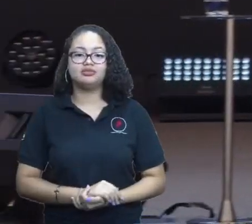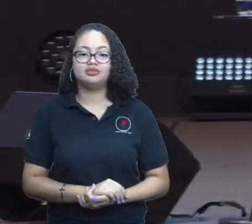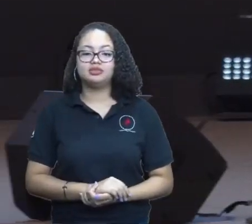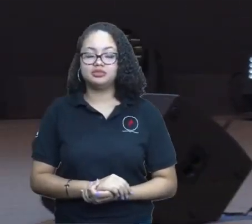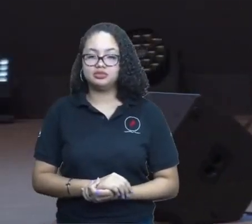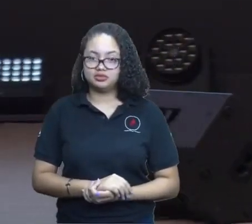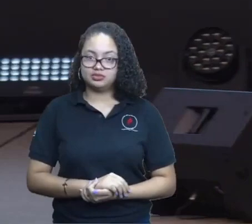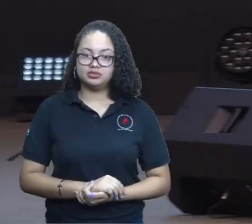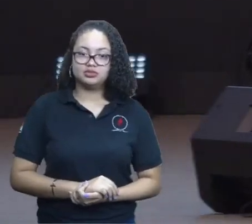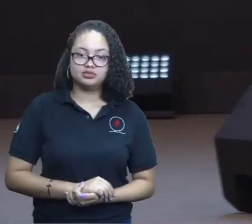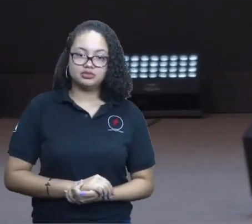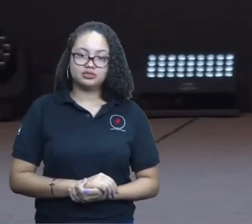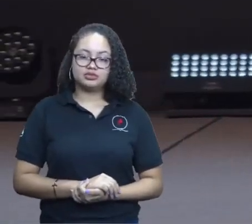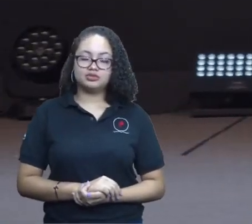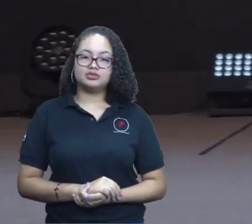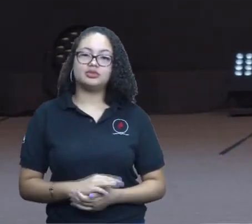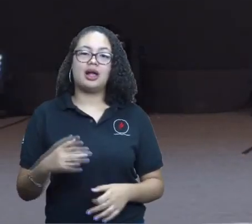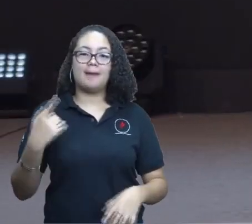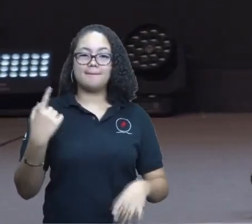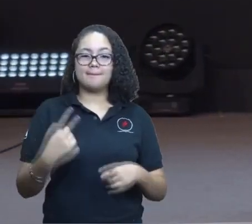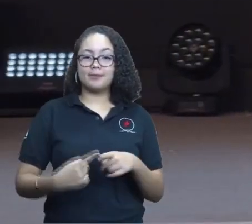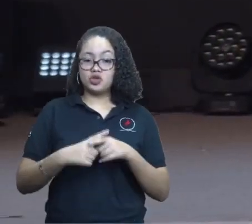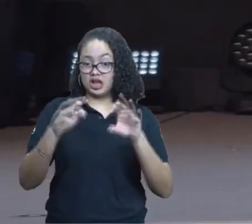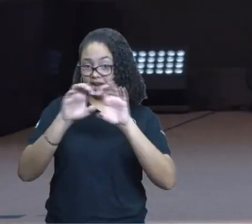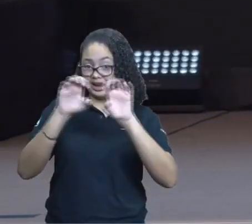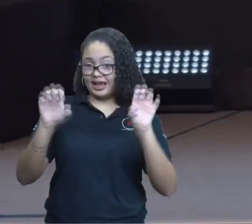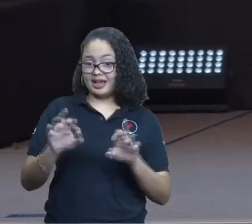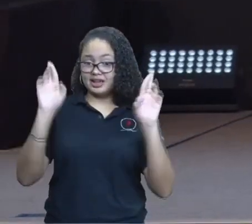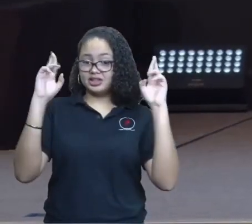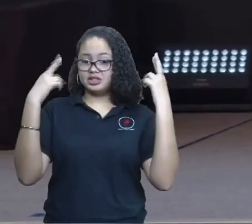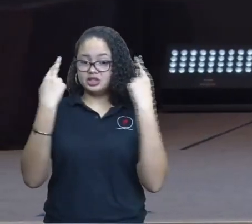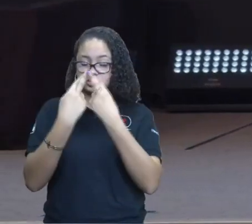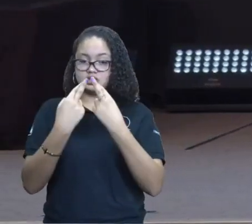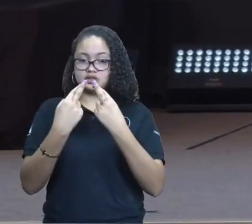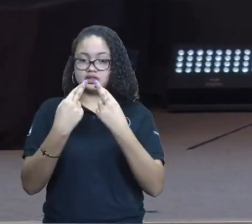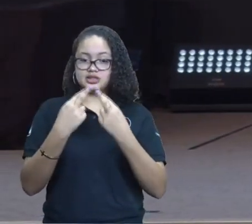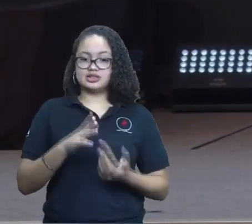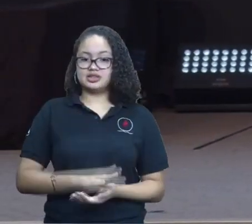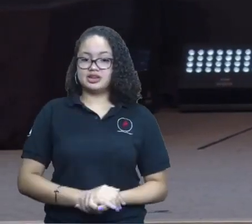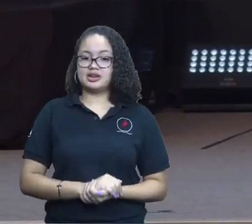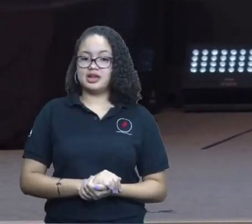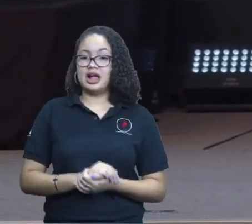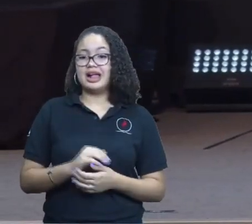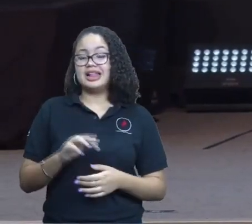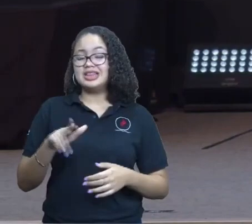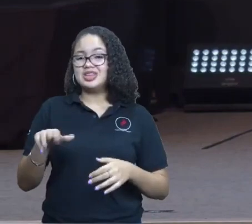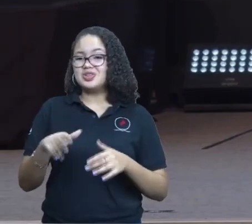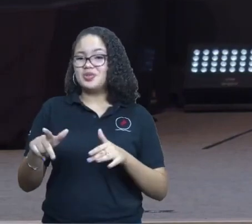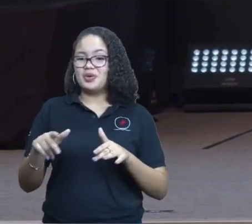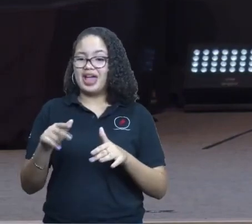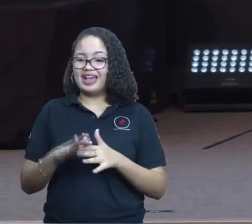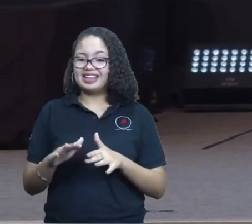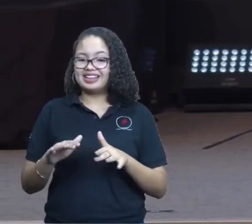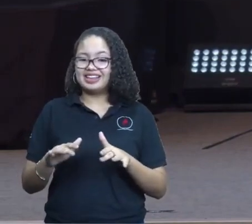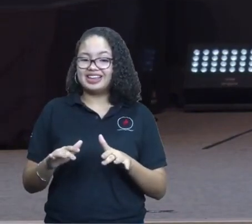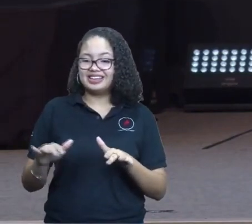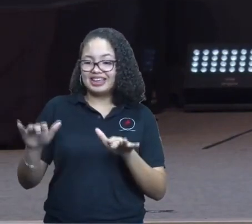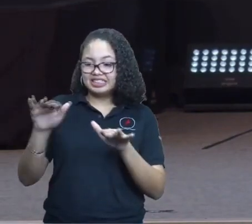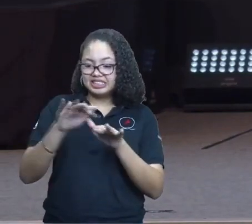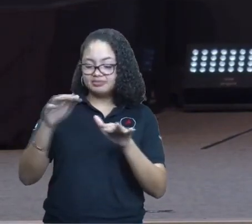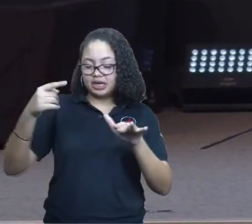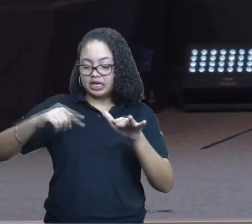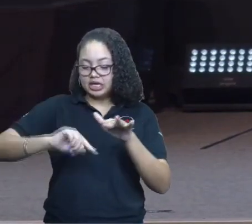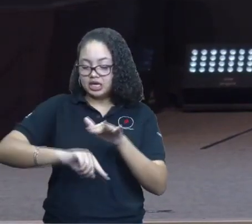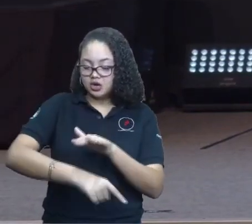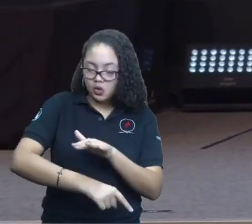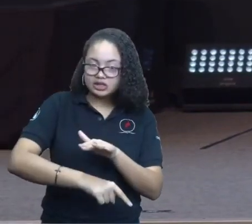agora porque na época do reino não é quem está em cima que desce o nível